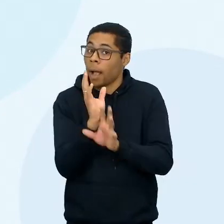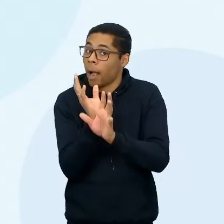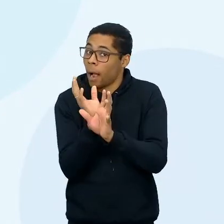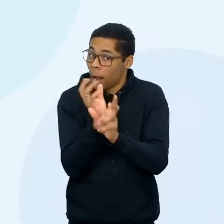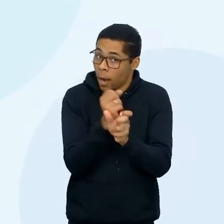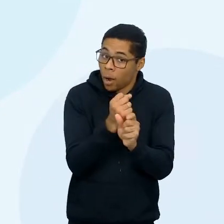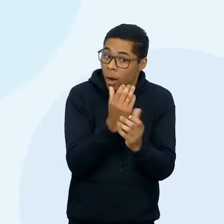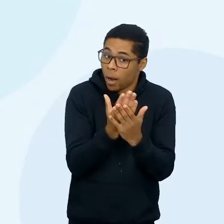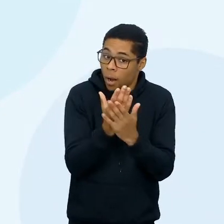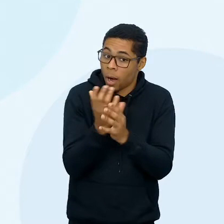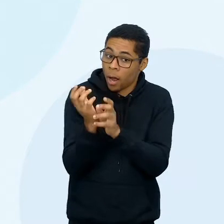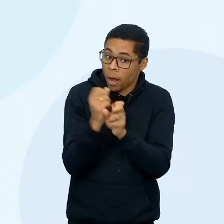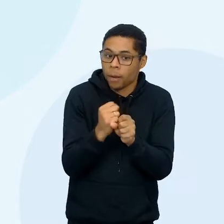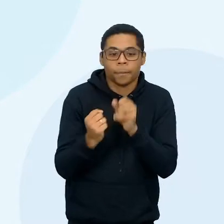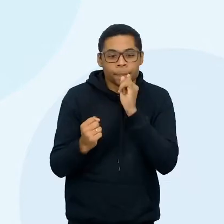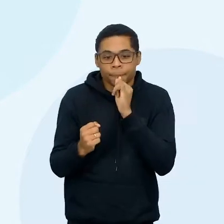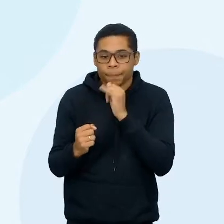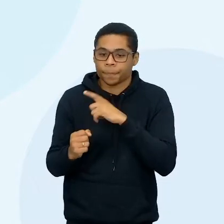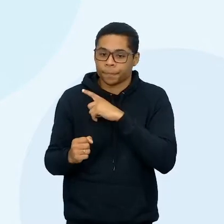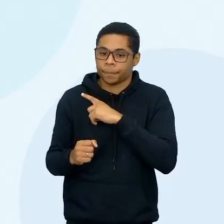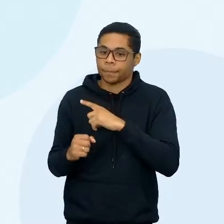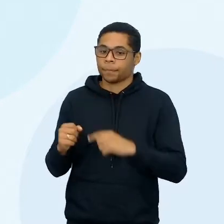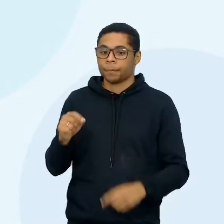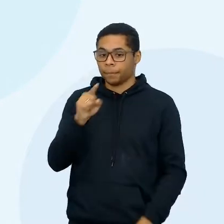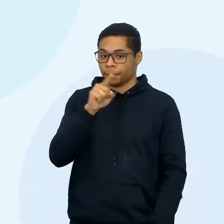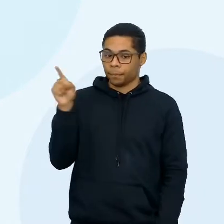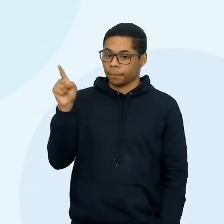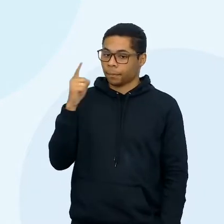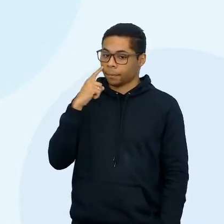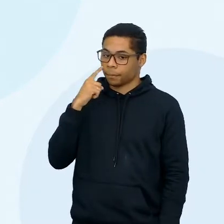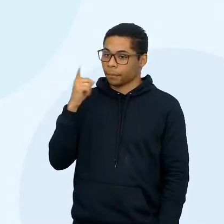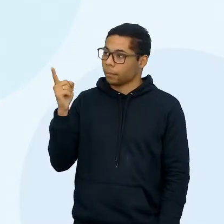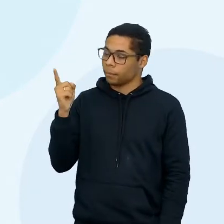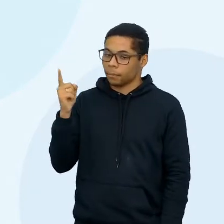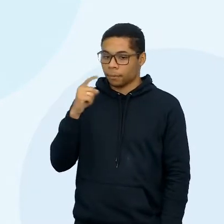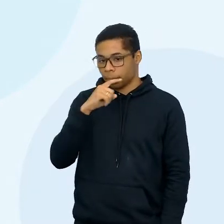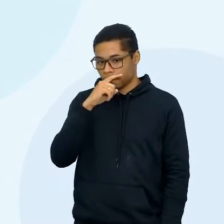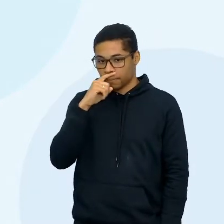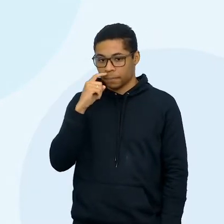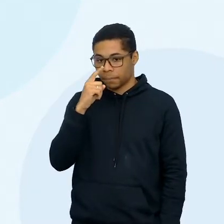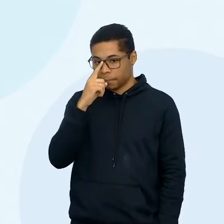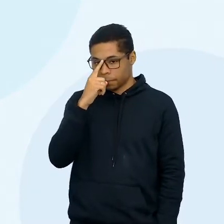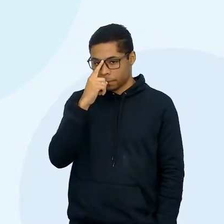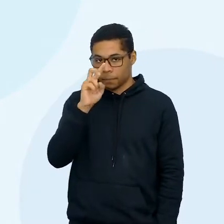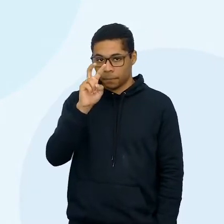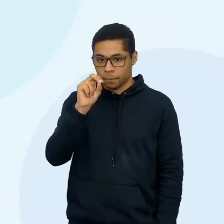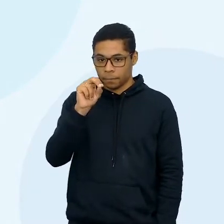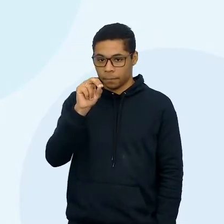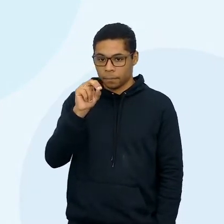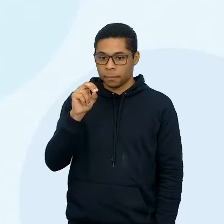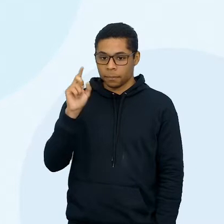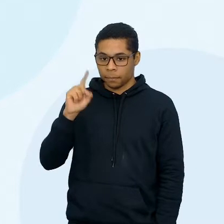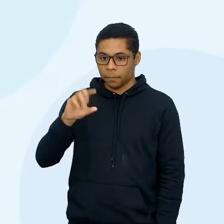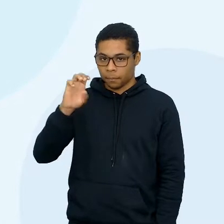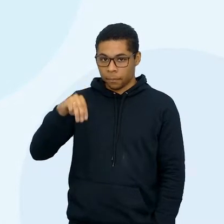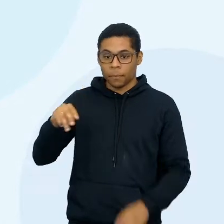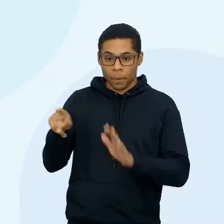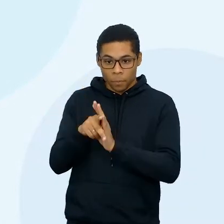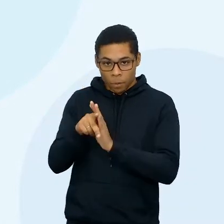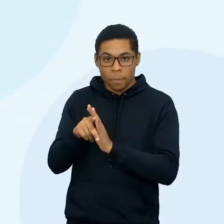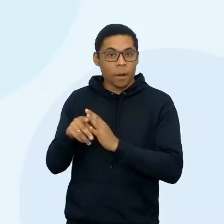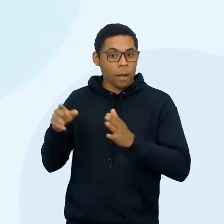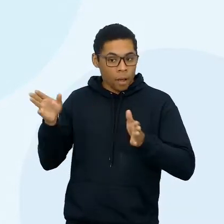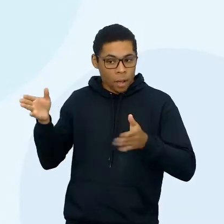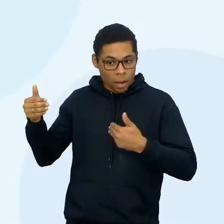ó. Se eu tenho uma medida de 50 centímetros, que é da caixa de papelão, do